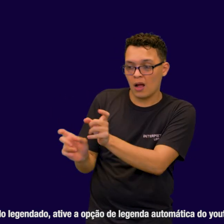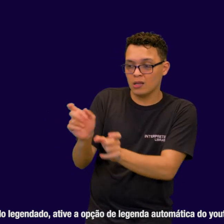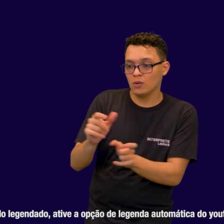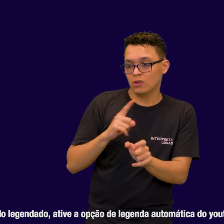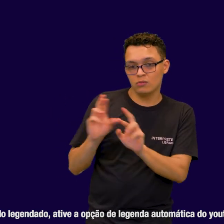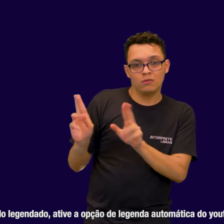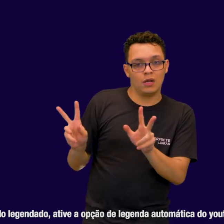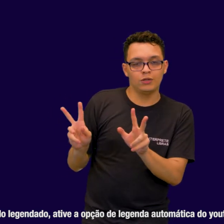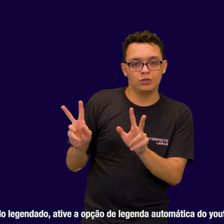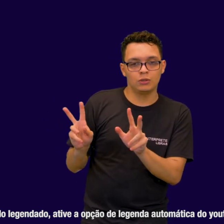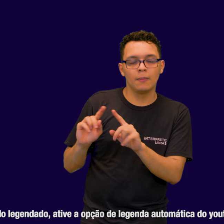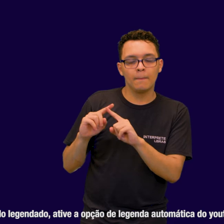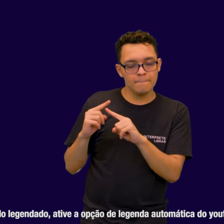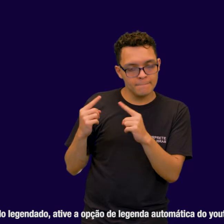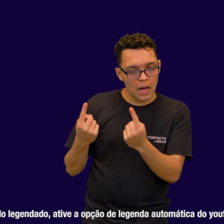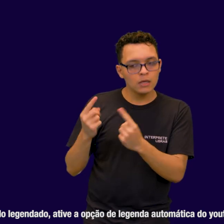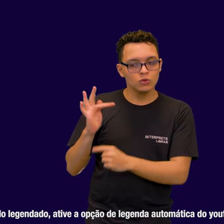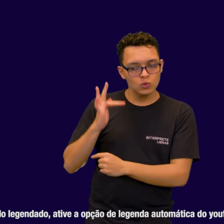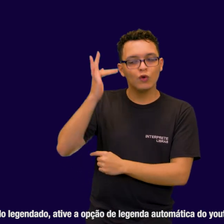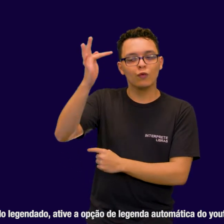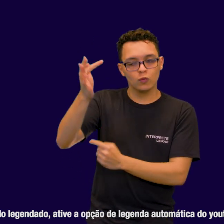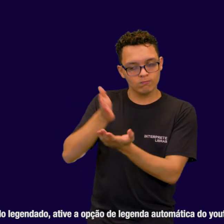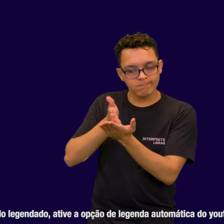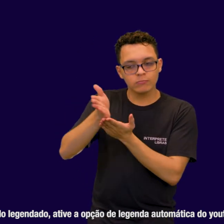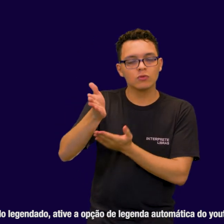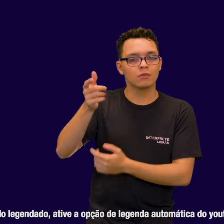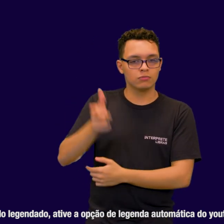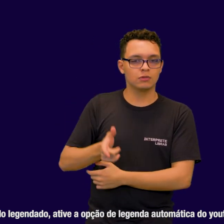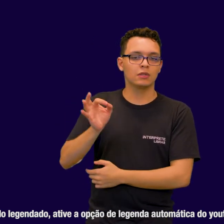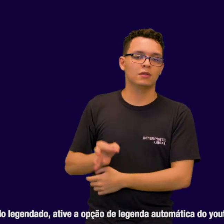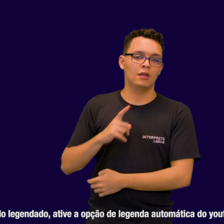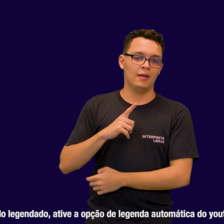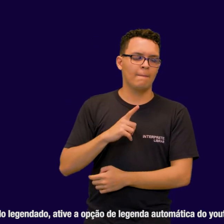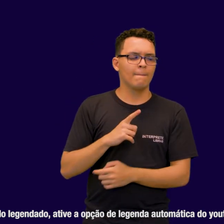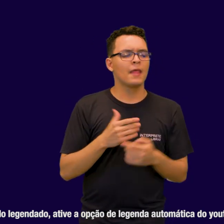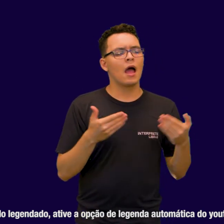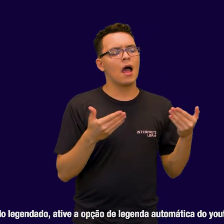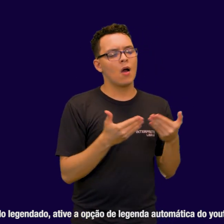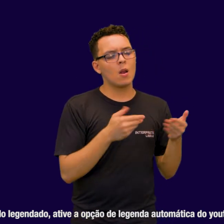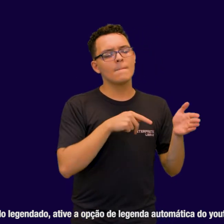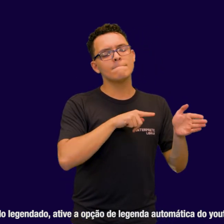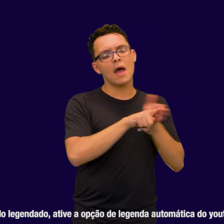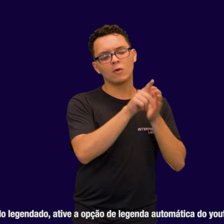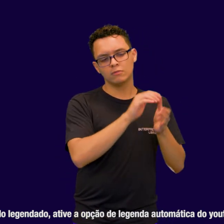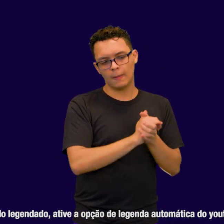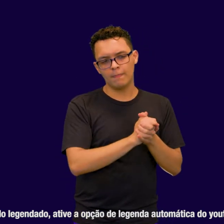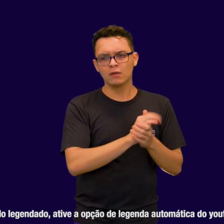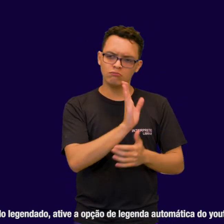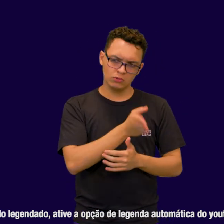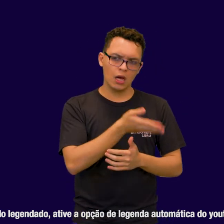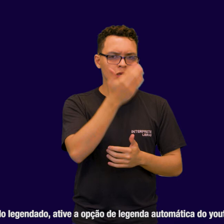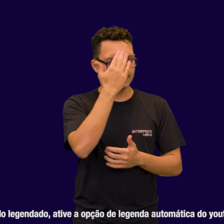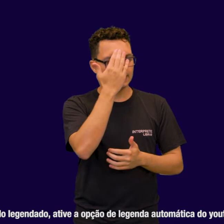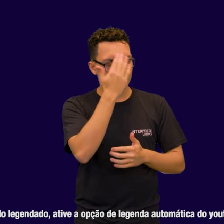profissional. Então, a gente vai ter um norte mesmo. Agora, Fabiana, com relação à qualidade dos produtos, né? A gente falou aí